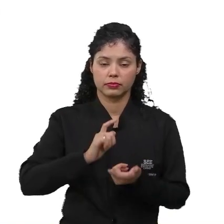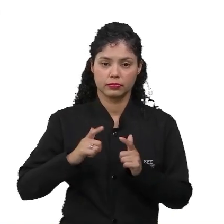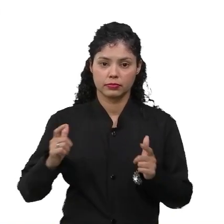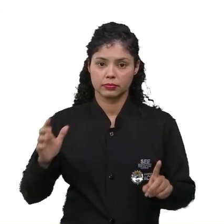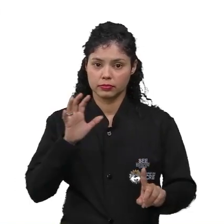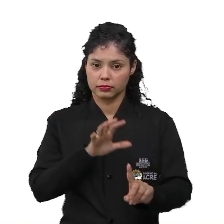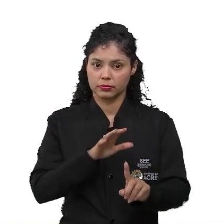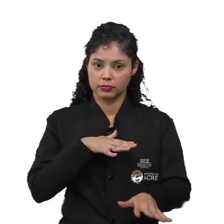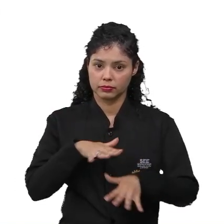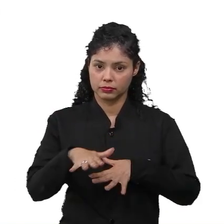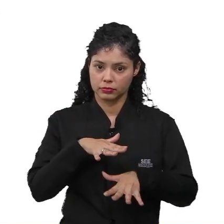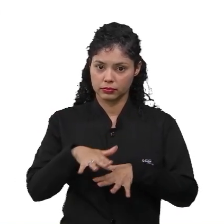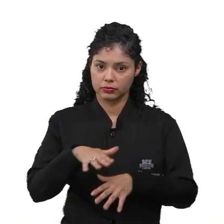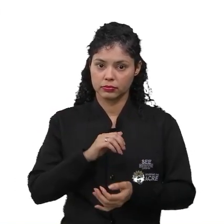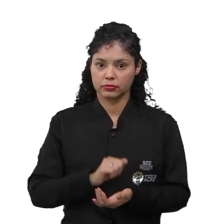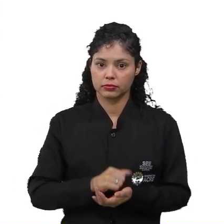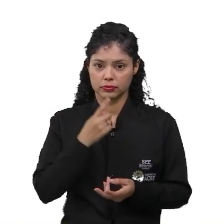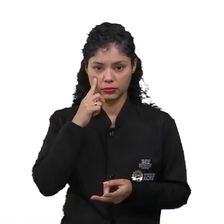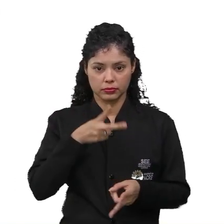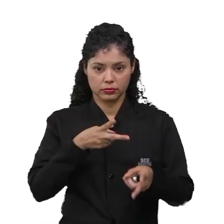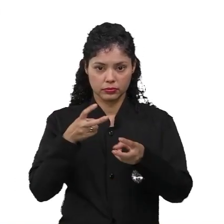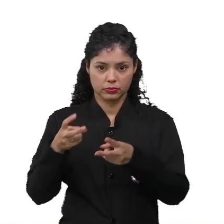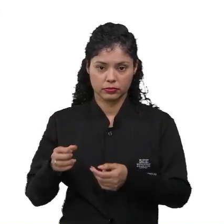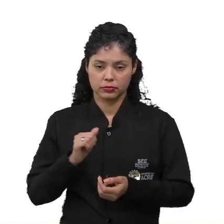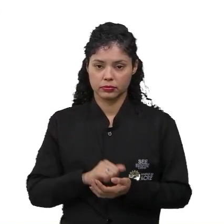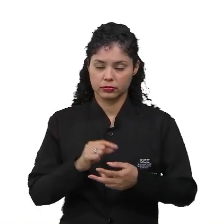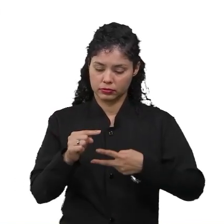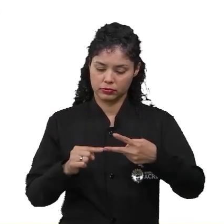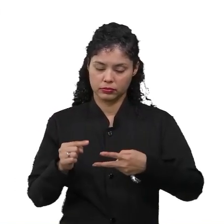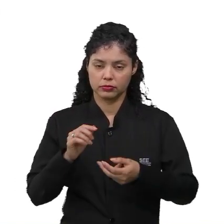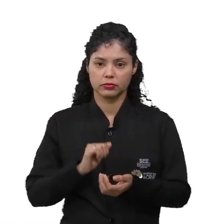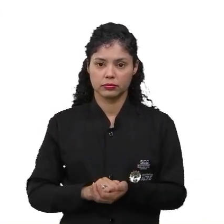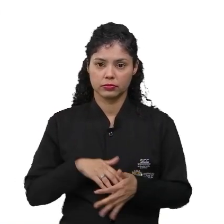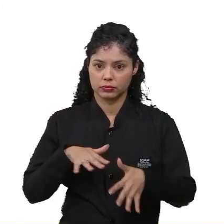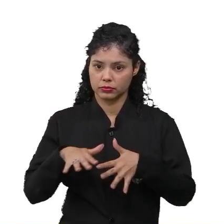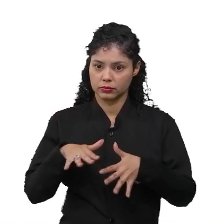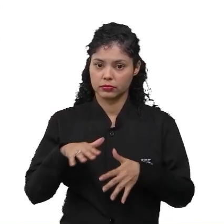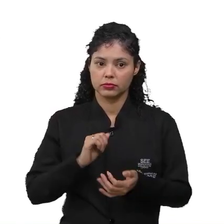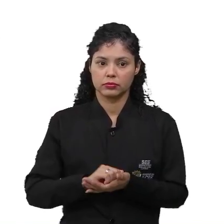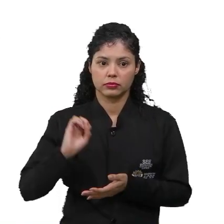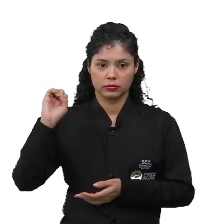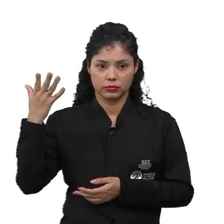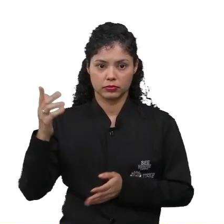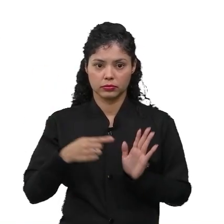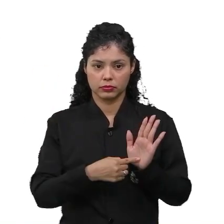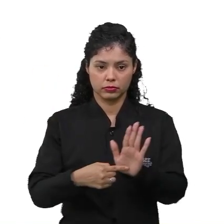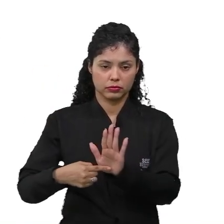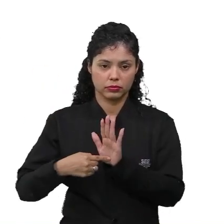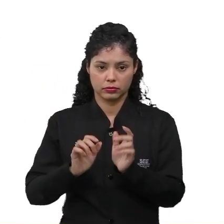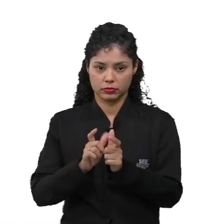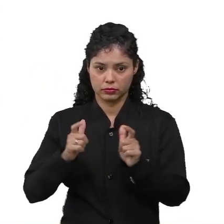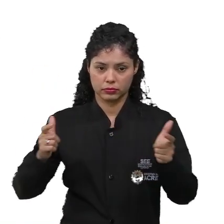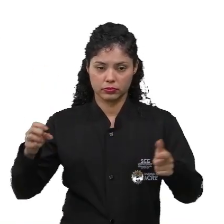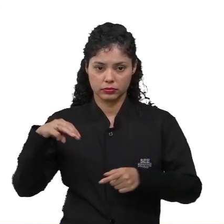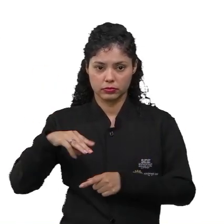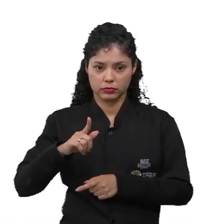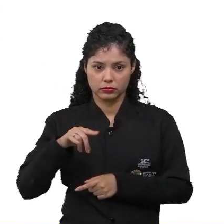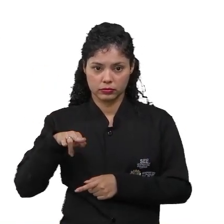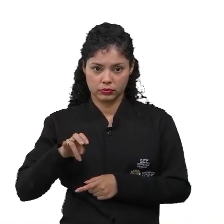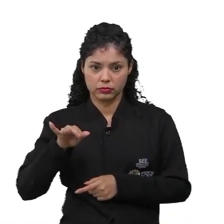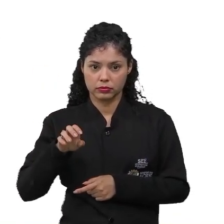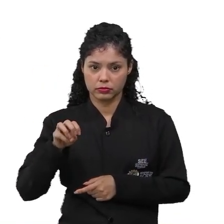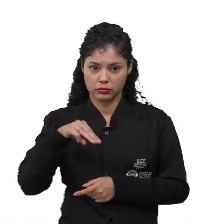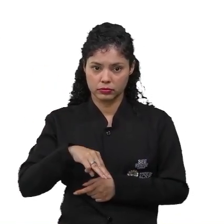grande incidência de terremotos, observou-se que 2 terremotos ocorridos apresentam